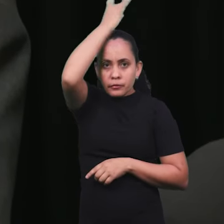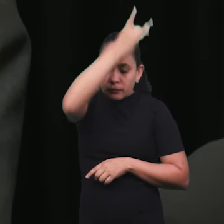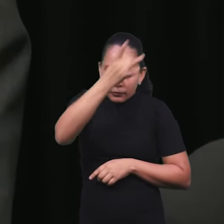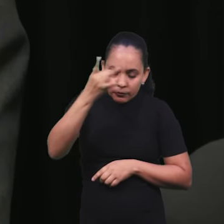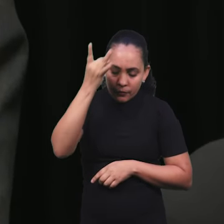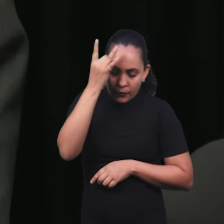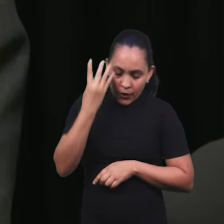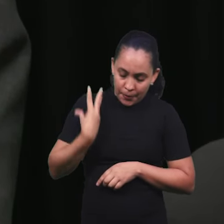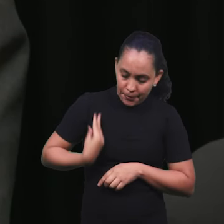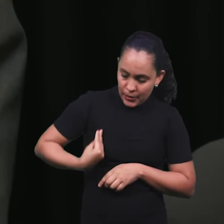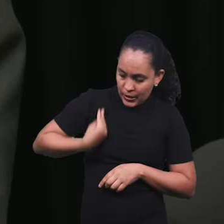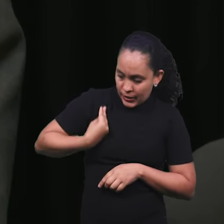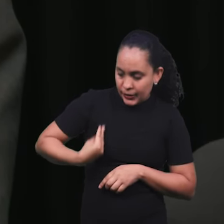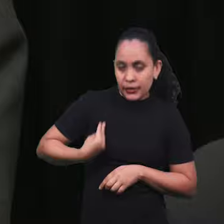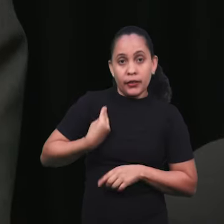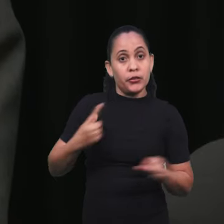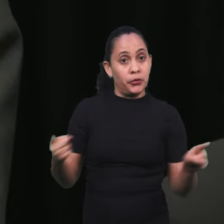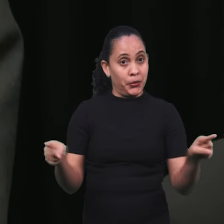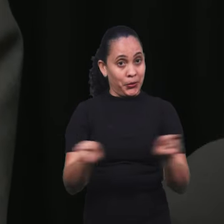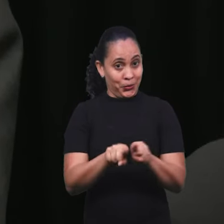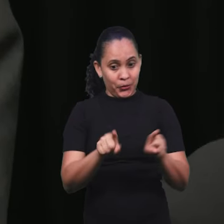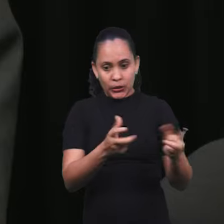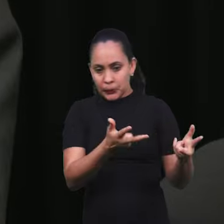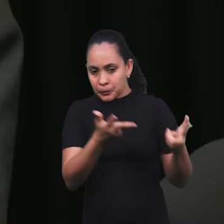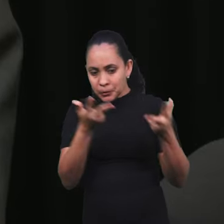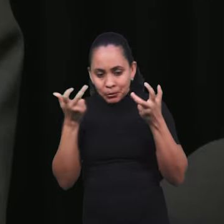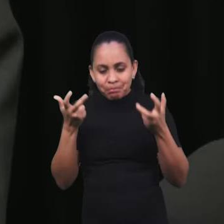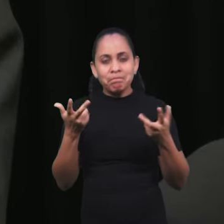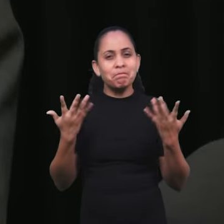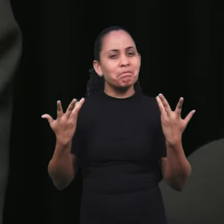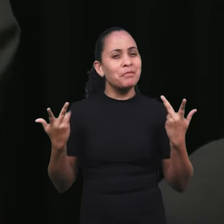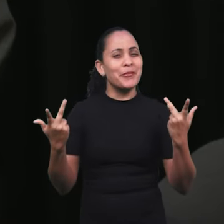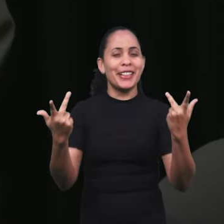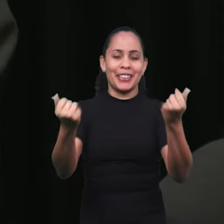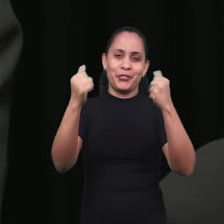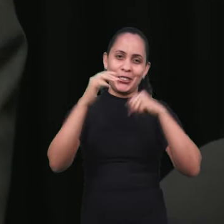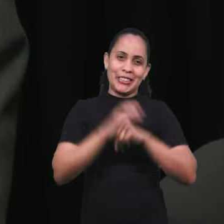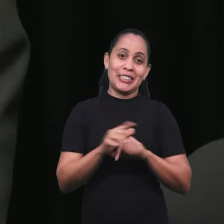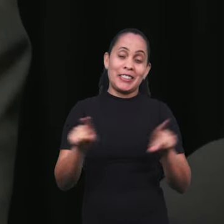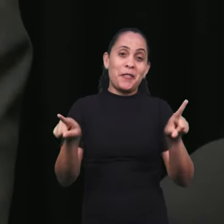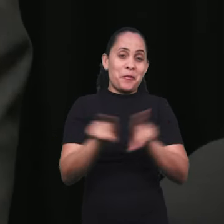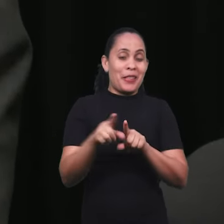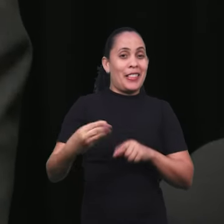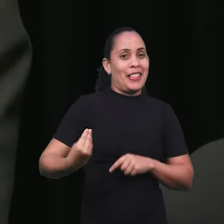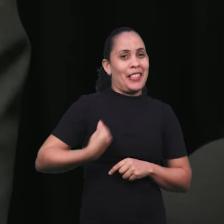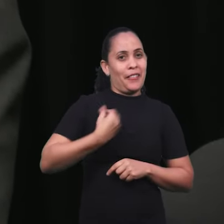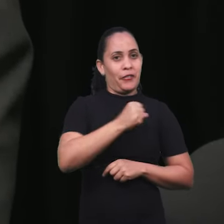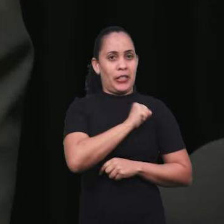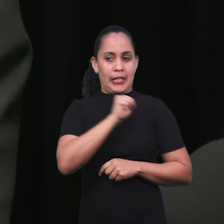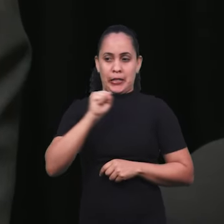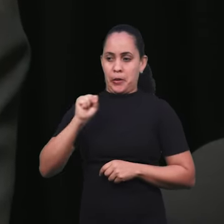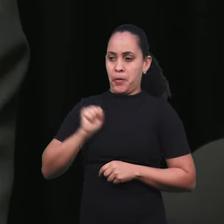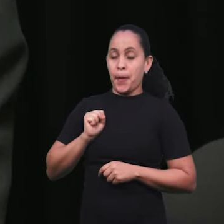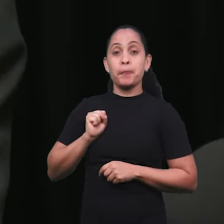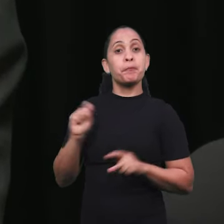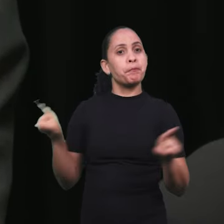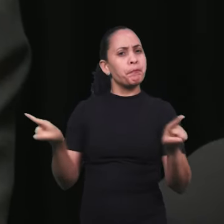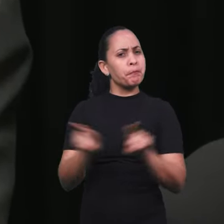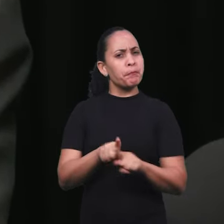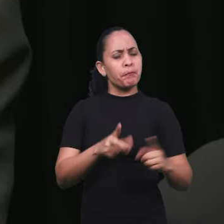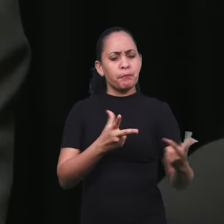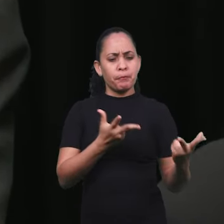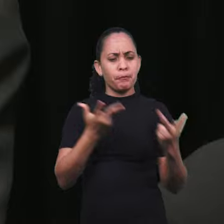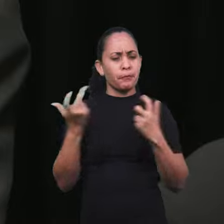Santo presente em toda a Bíblia de uma maneira impressionante. E a vida de Samuel não foi diferente.